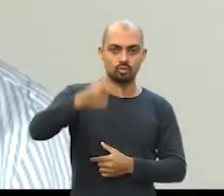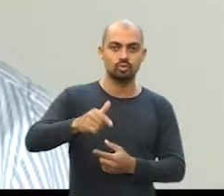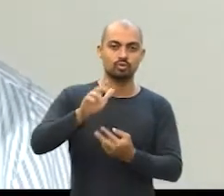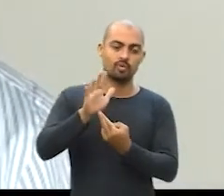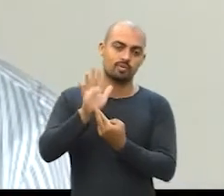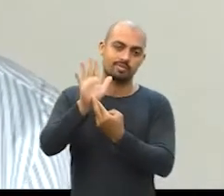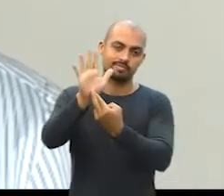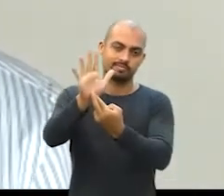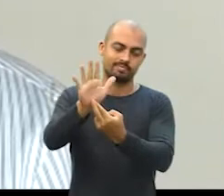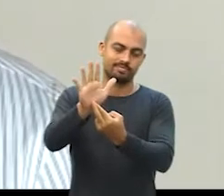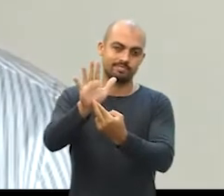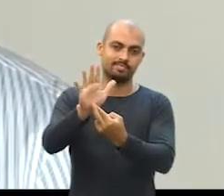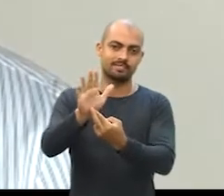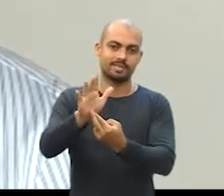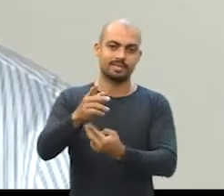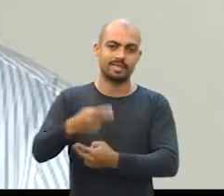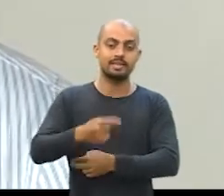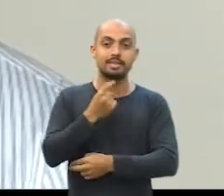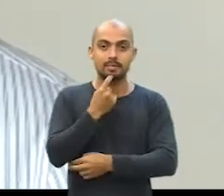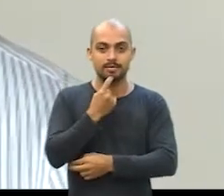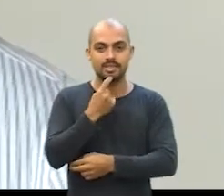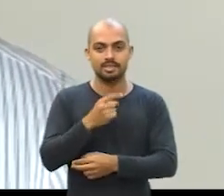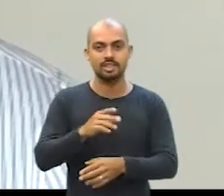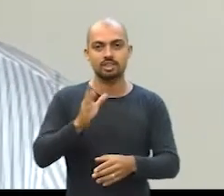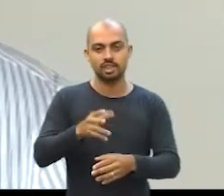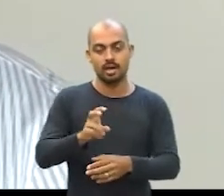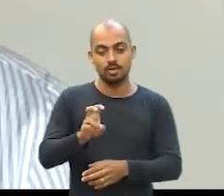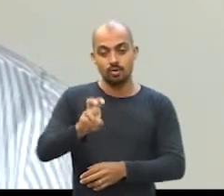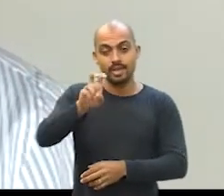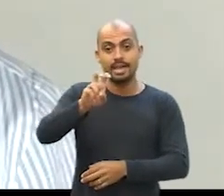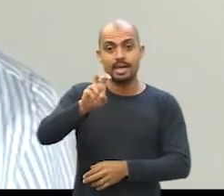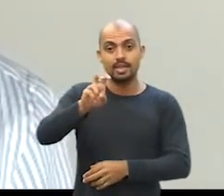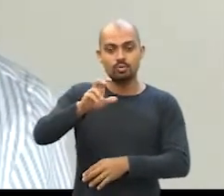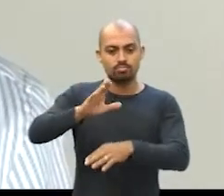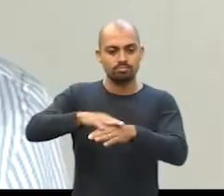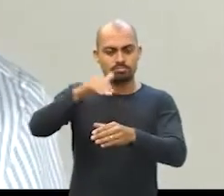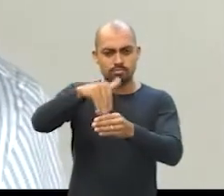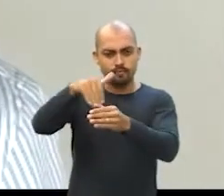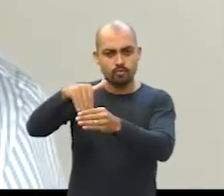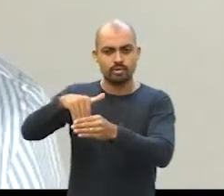como representante na Câmara Municipal de Campinas, como o 5º vereador